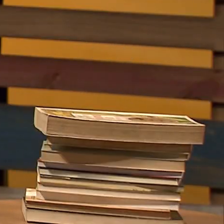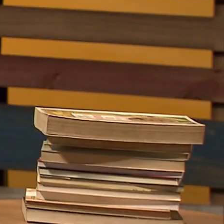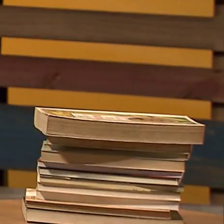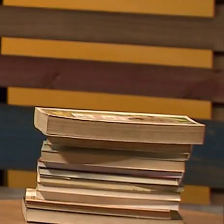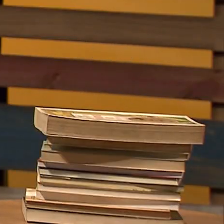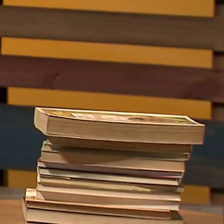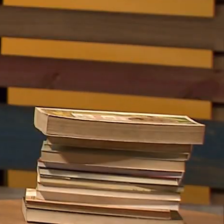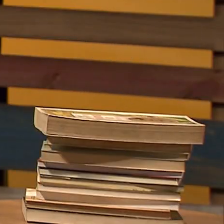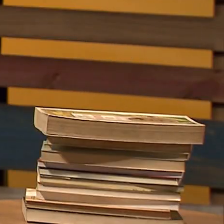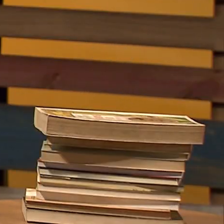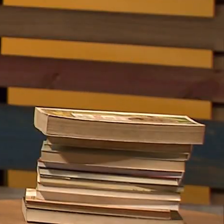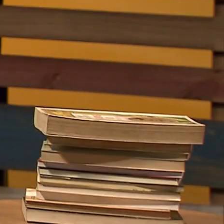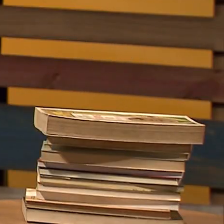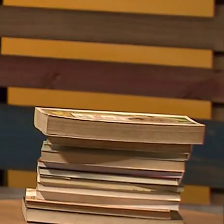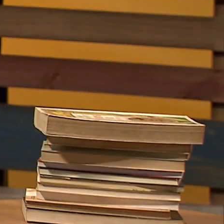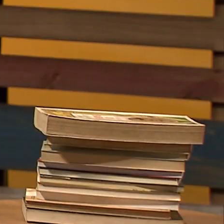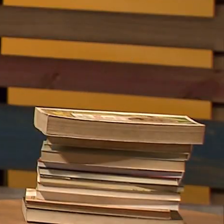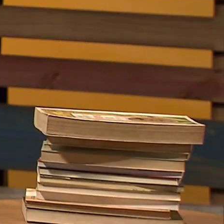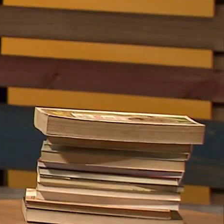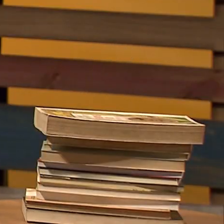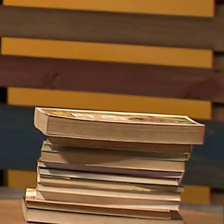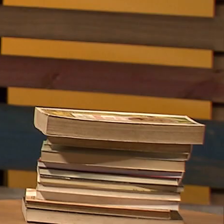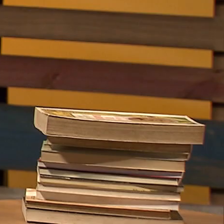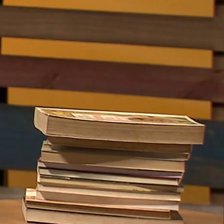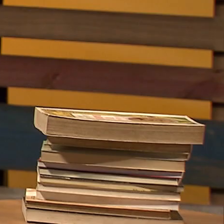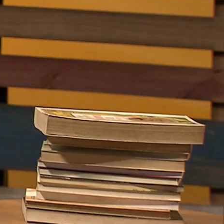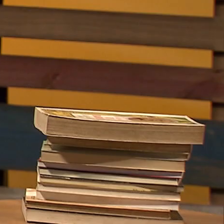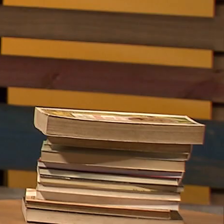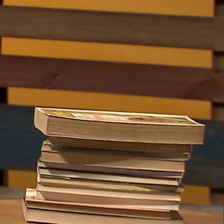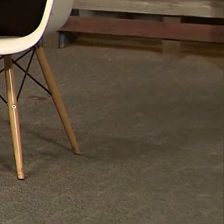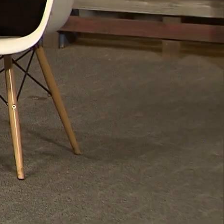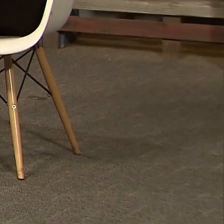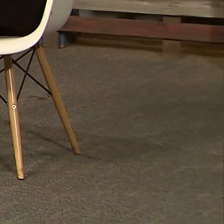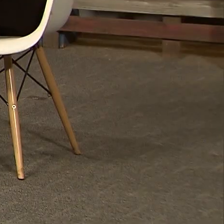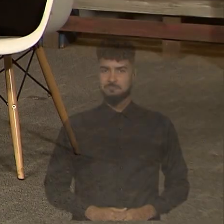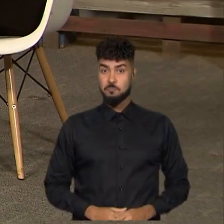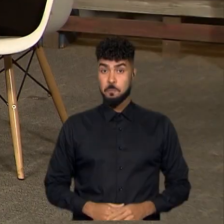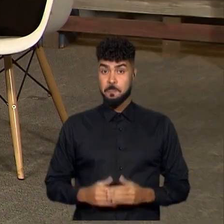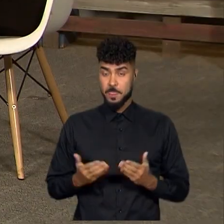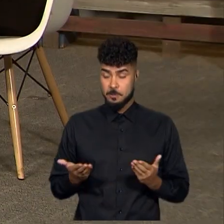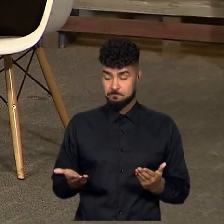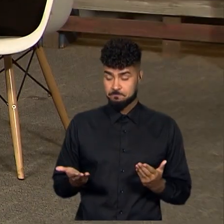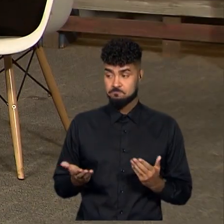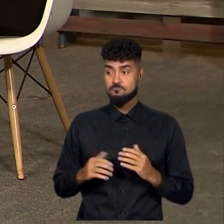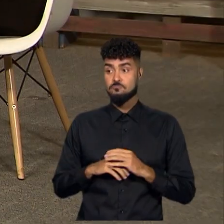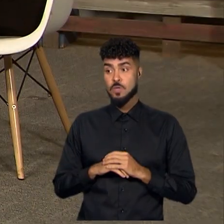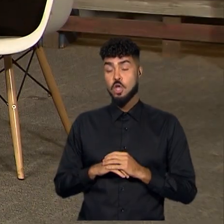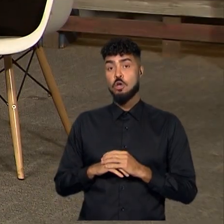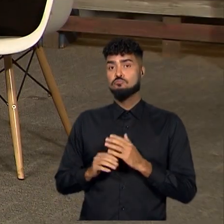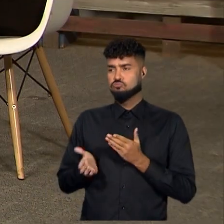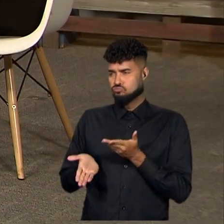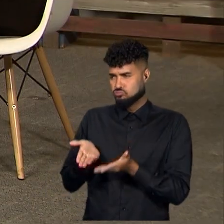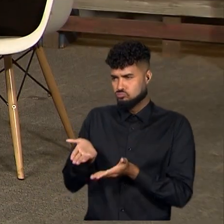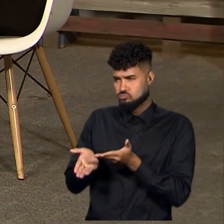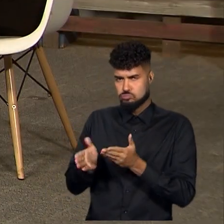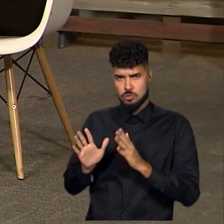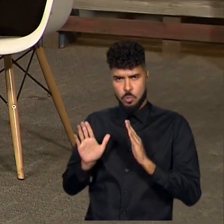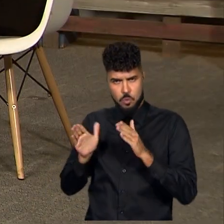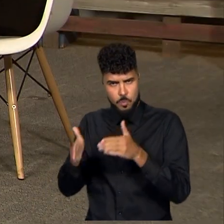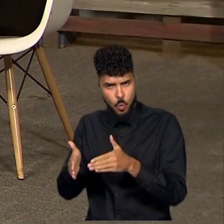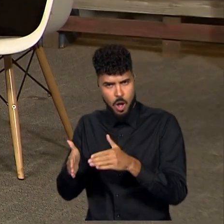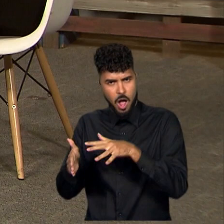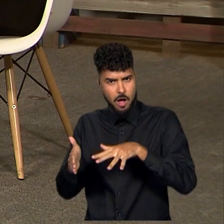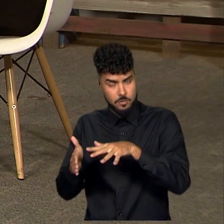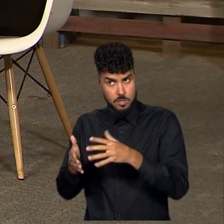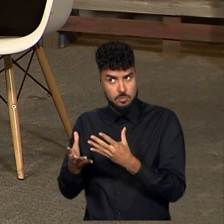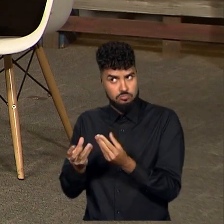e institutos estão vinculados à SEMESP? Bom, para cuidar desse público-alvo, que é um público bastante